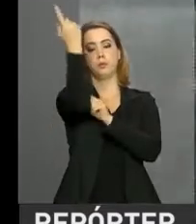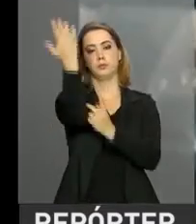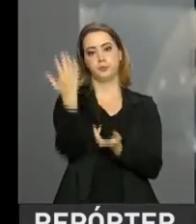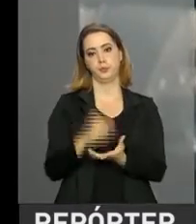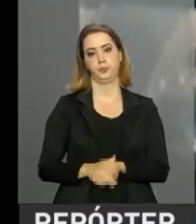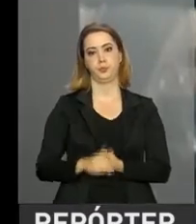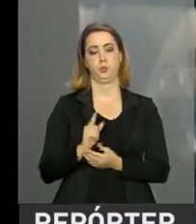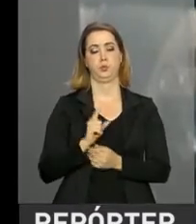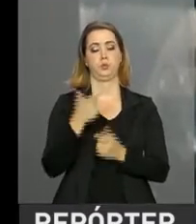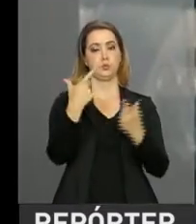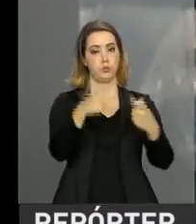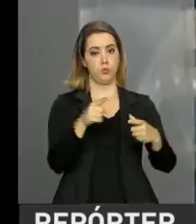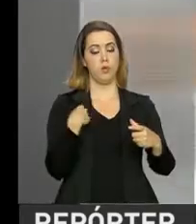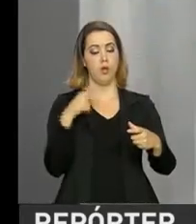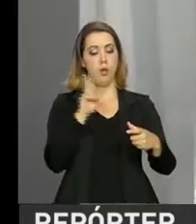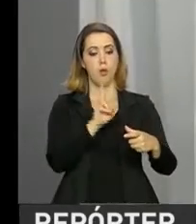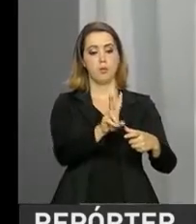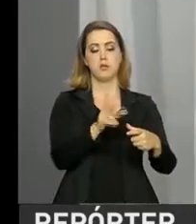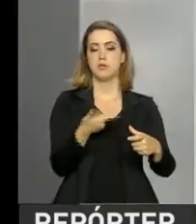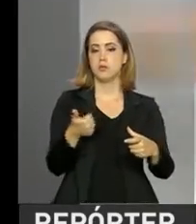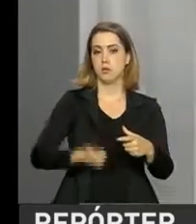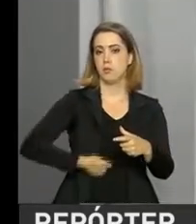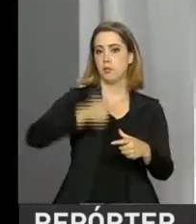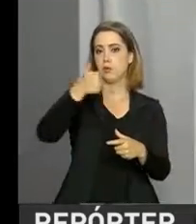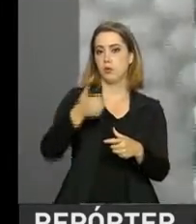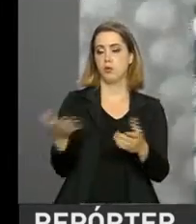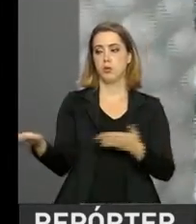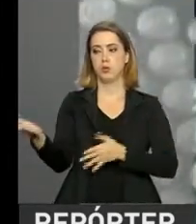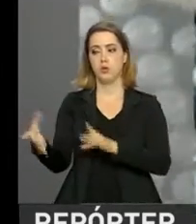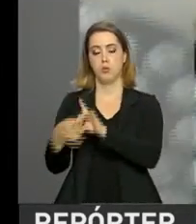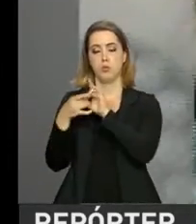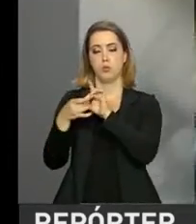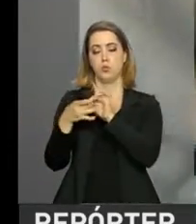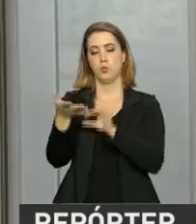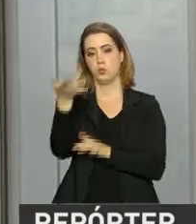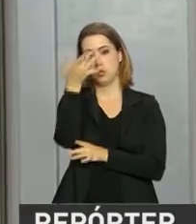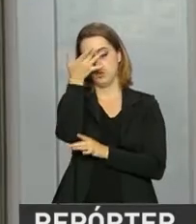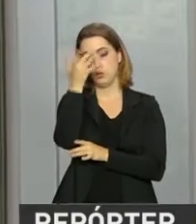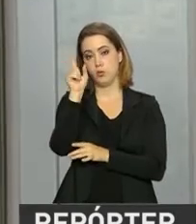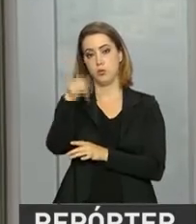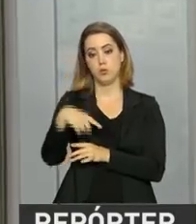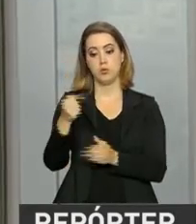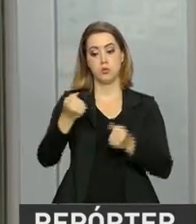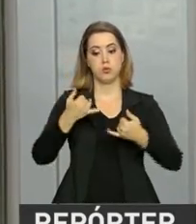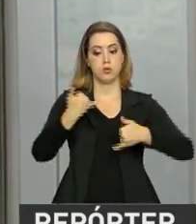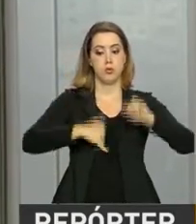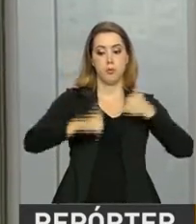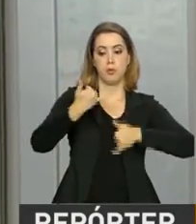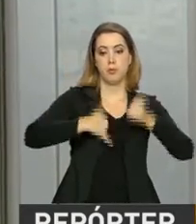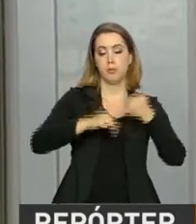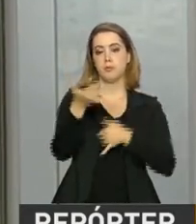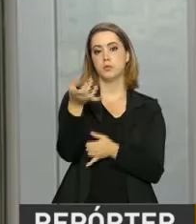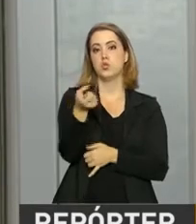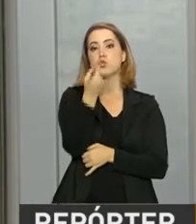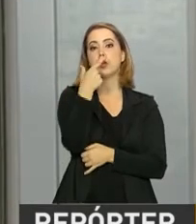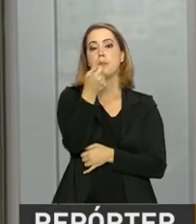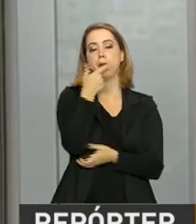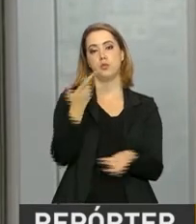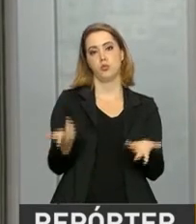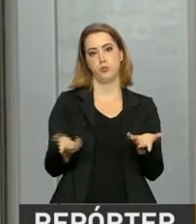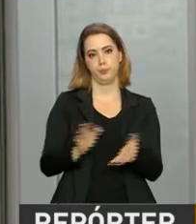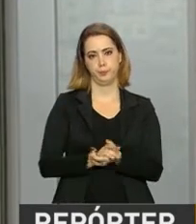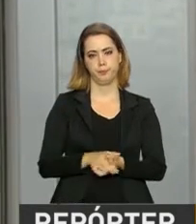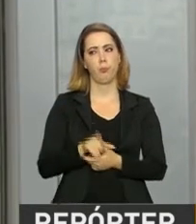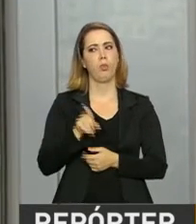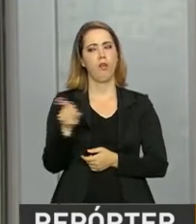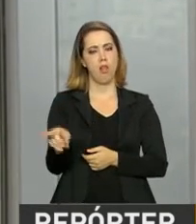áreas em que o brasil pretende ampliar a cooperação com a índia é na produção de medicamentos eles são grandes produtores é de